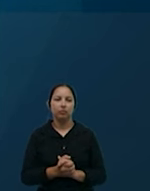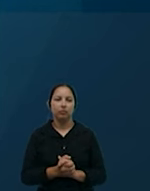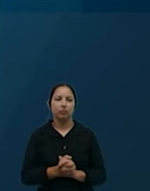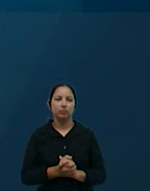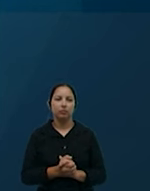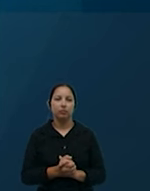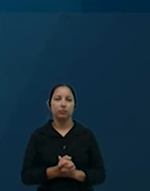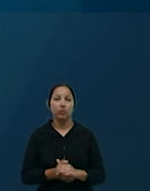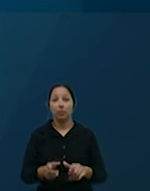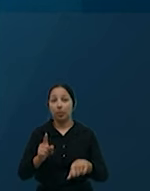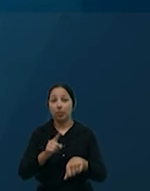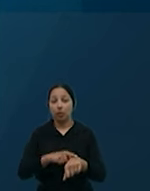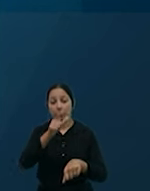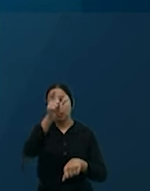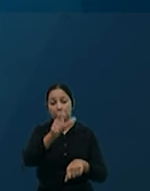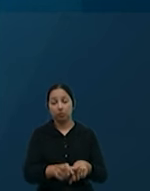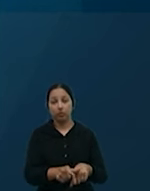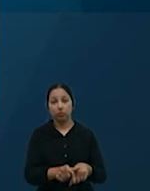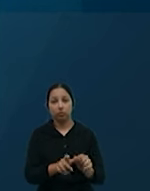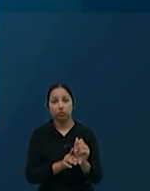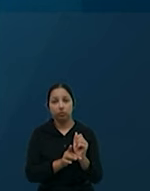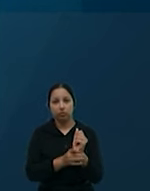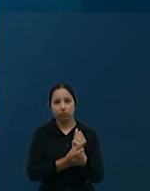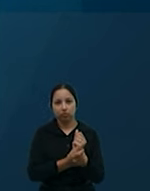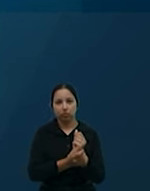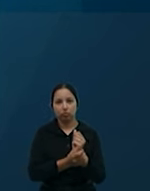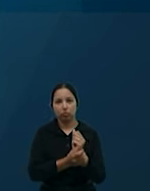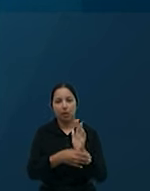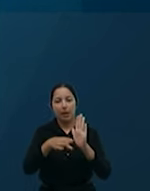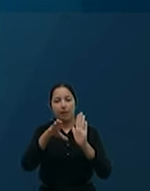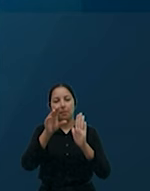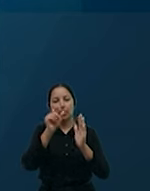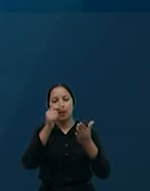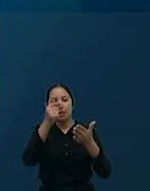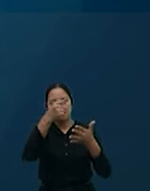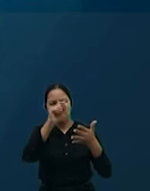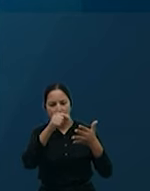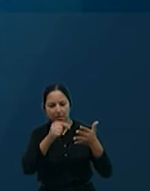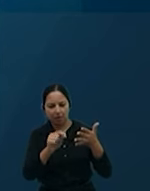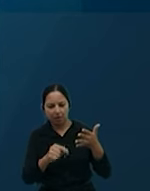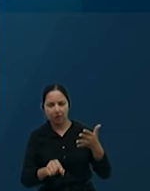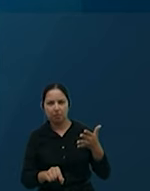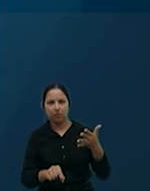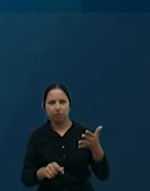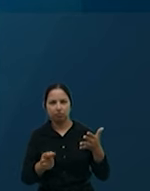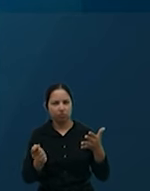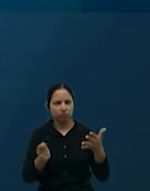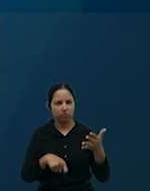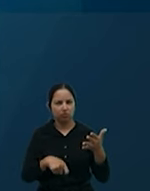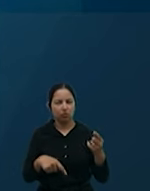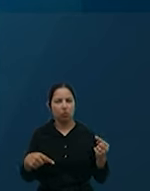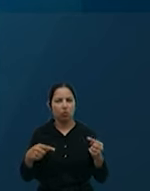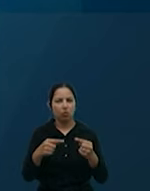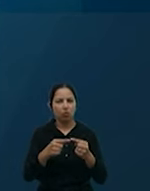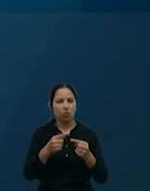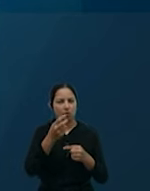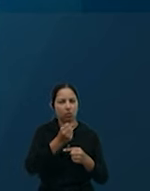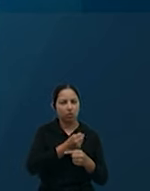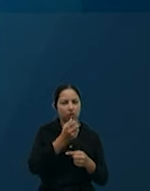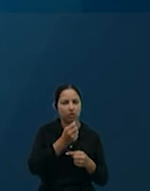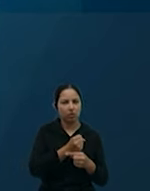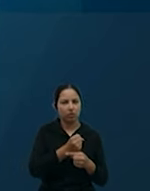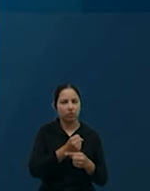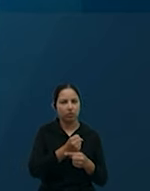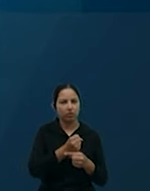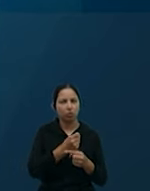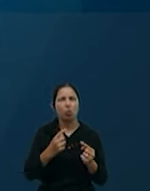segurado preenche todos os requisitos, os pressupostos para fazer jus a um determinado benefício, coincide